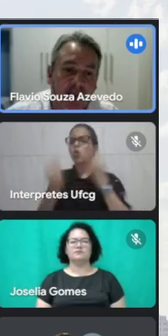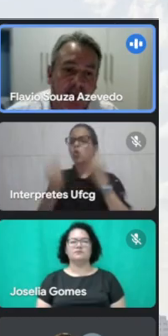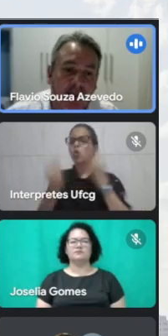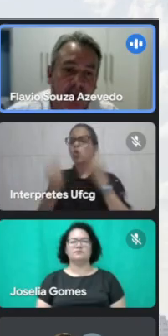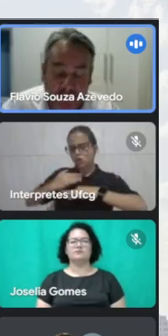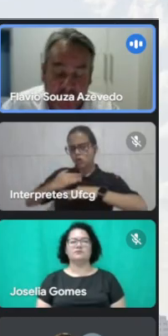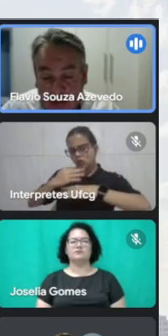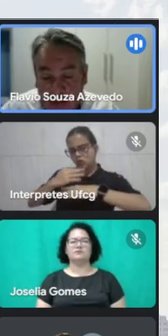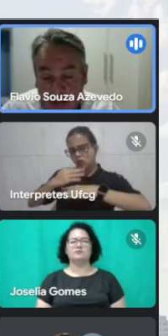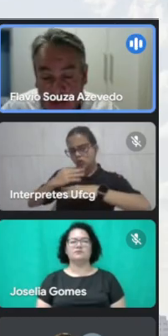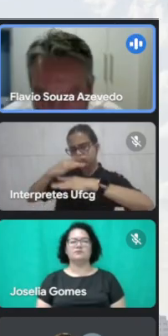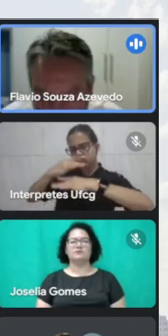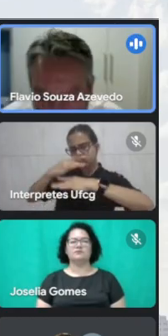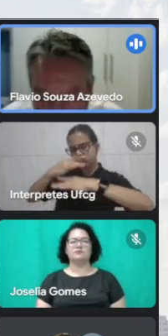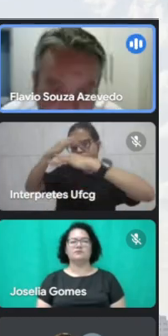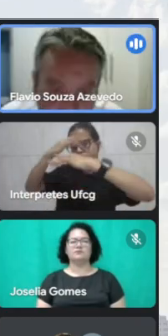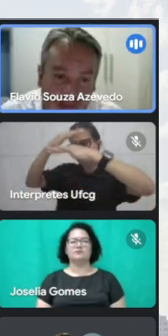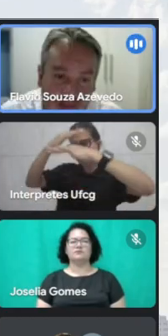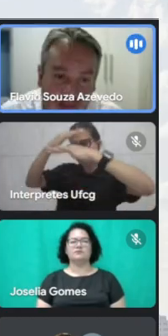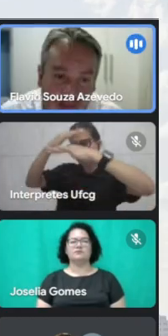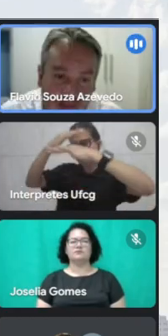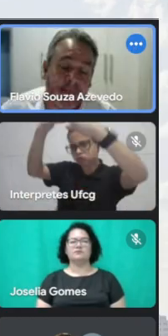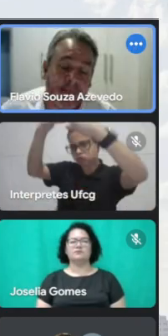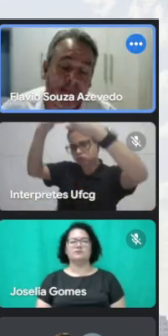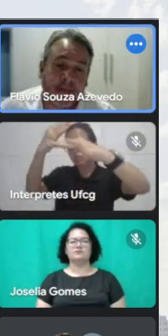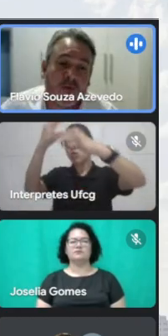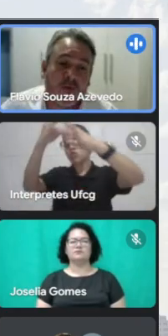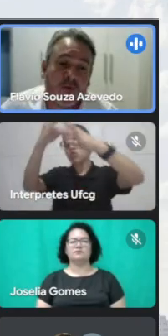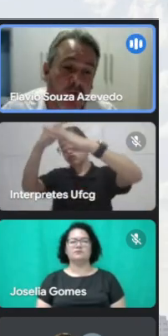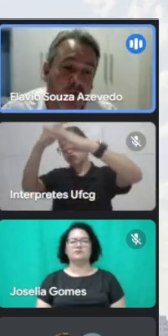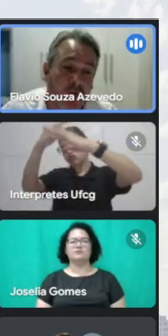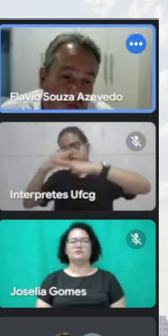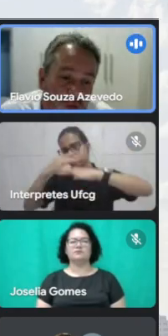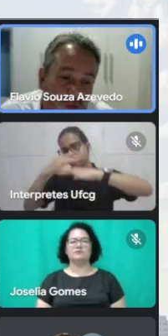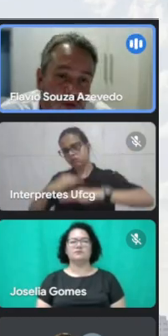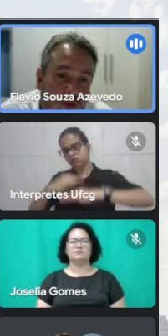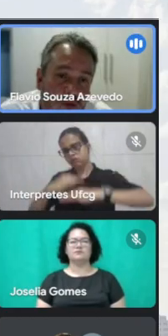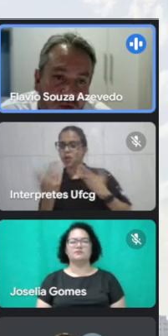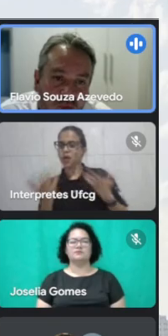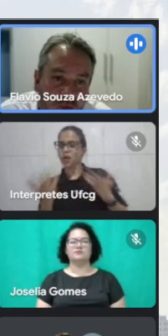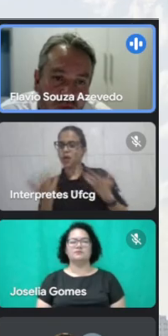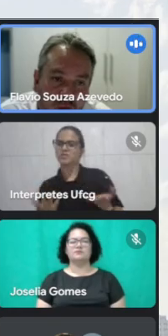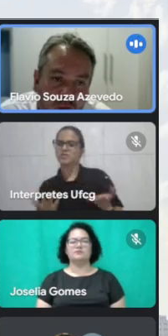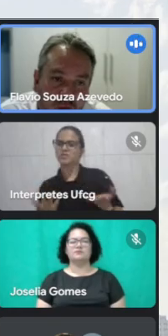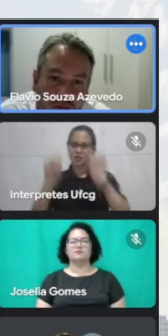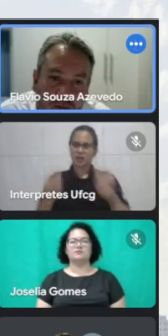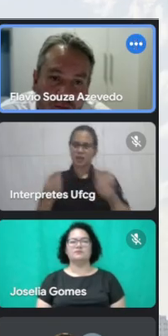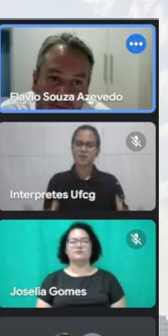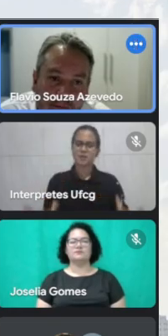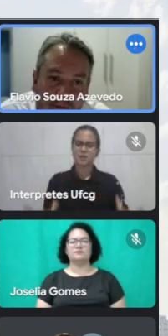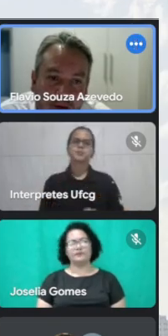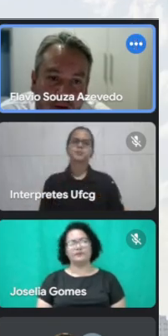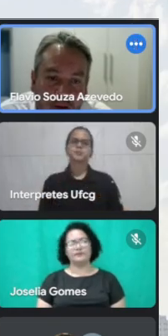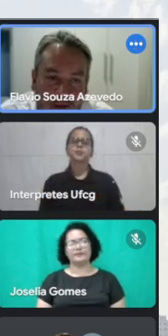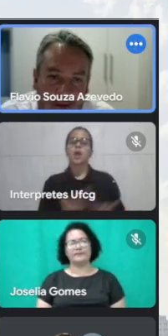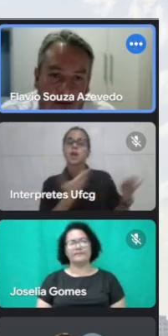Aqui nesse lado fica mais claro para a gente entender. Então, o